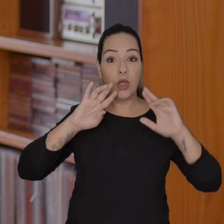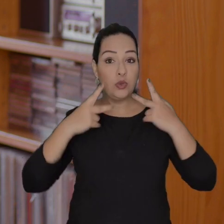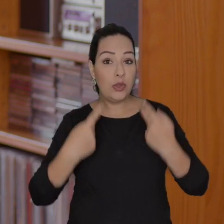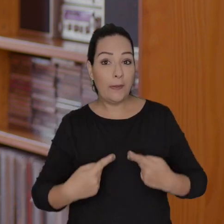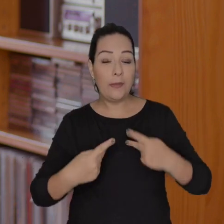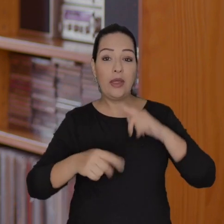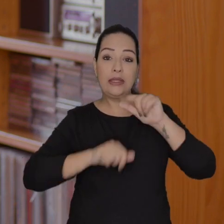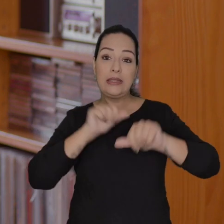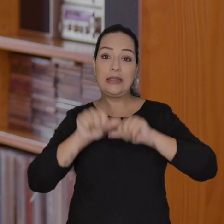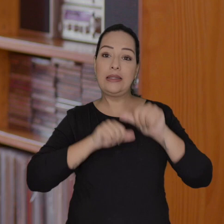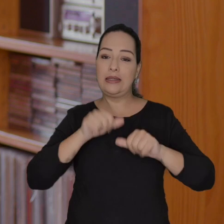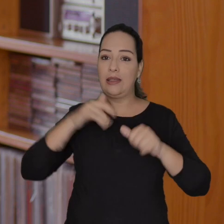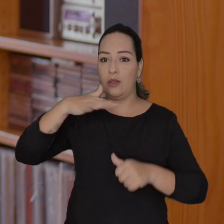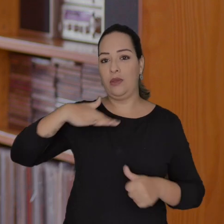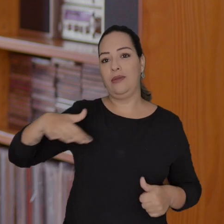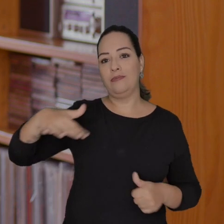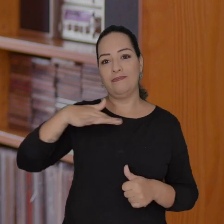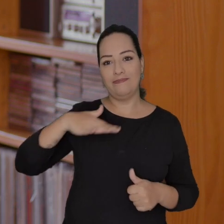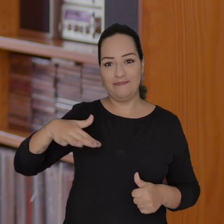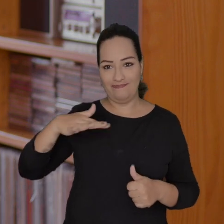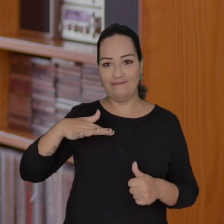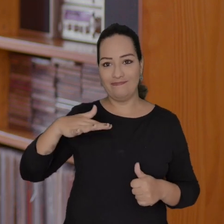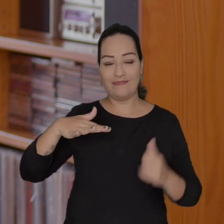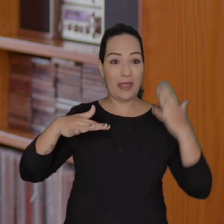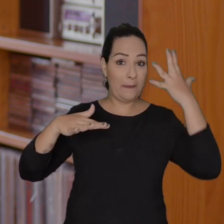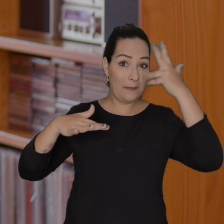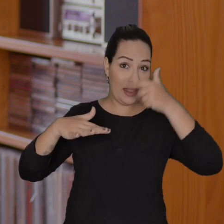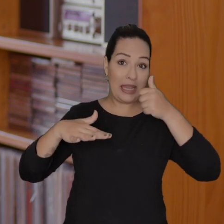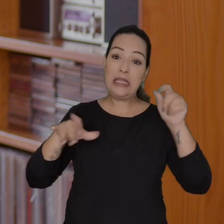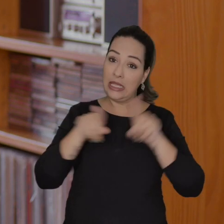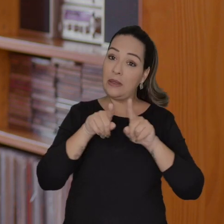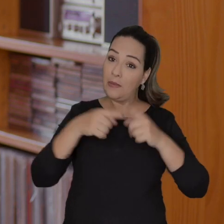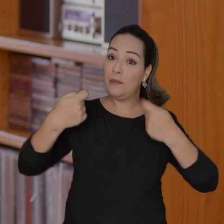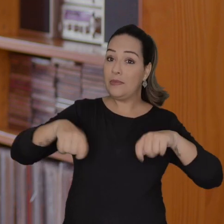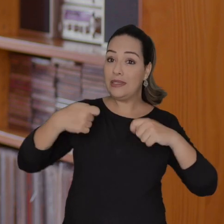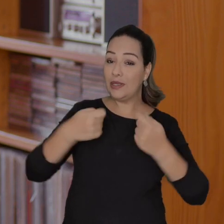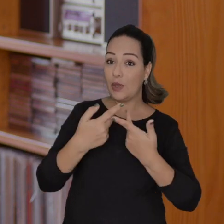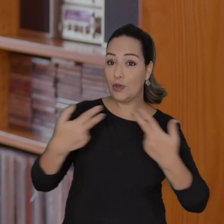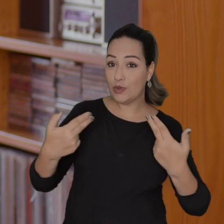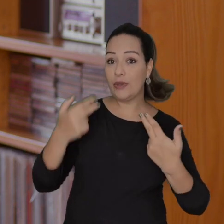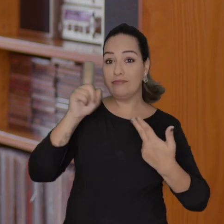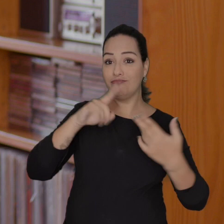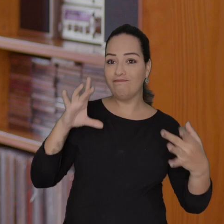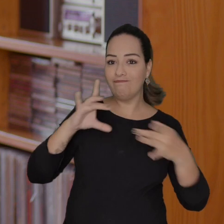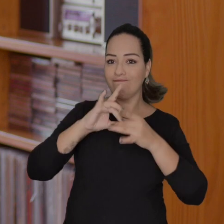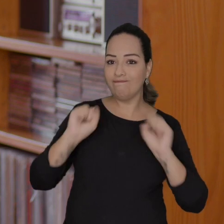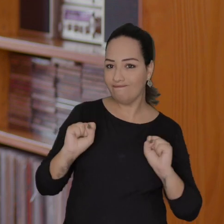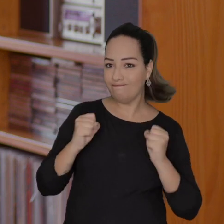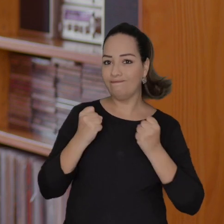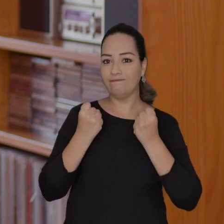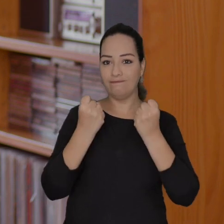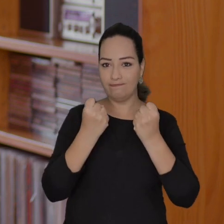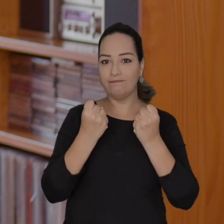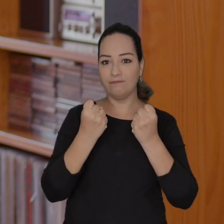o ser humano transforma o ambiente e que a beleza ela é uma necessidade, está muito forte.